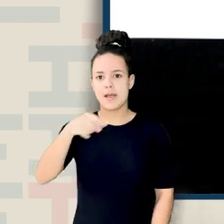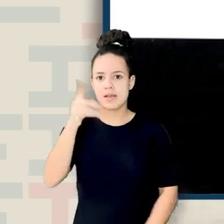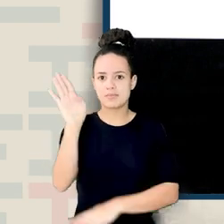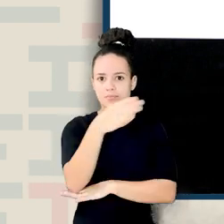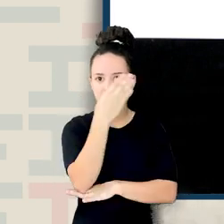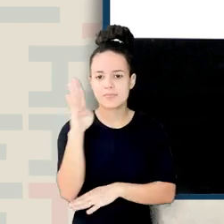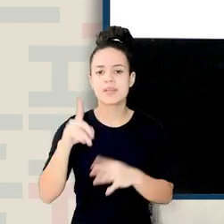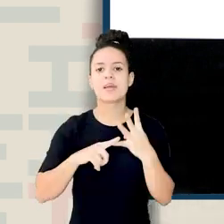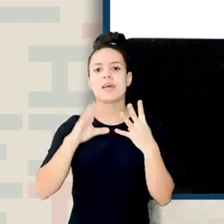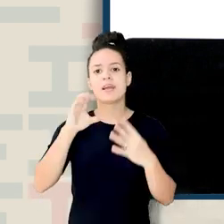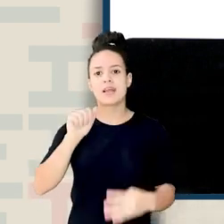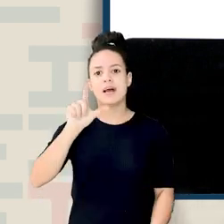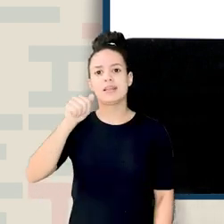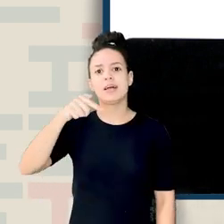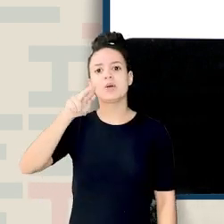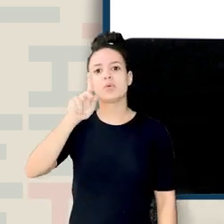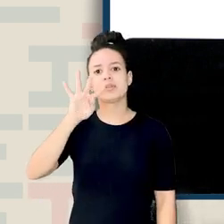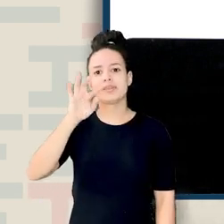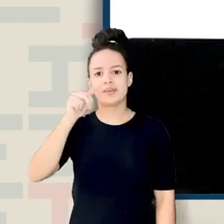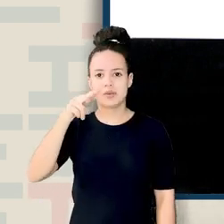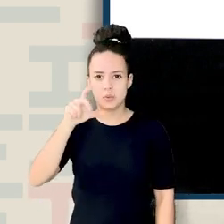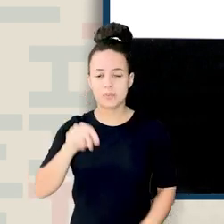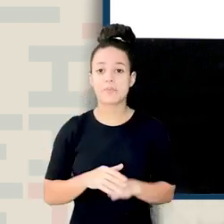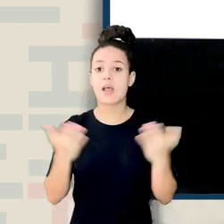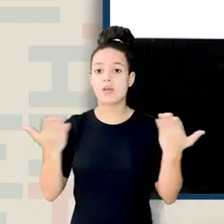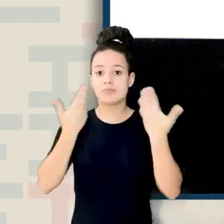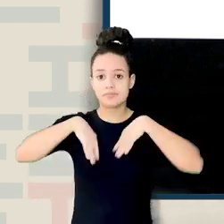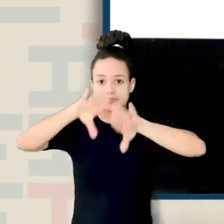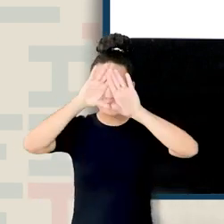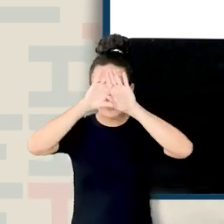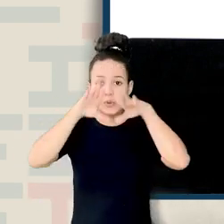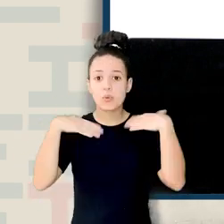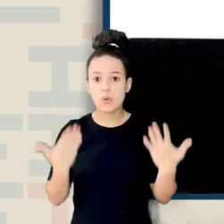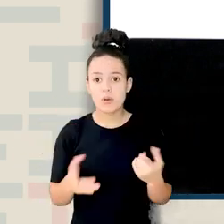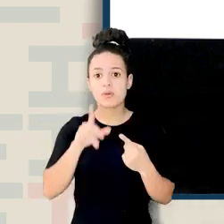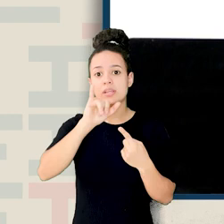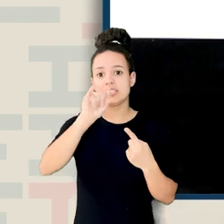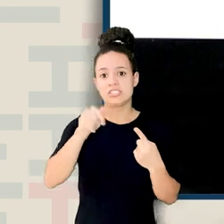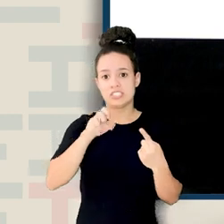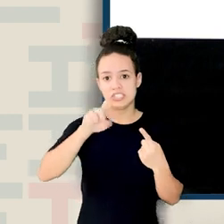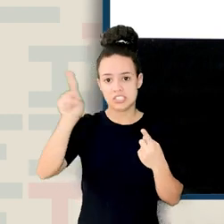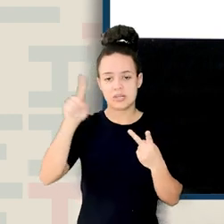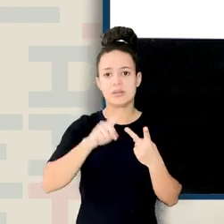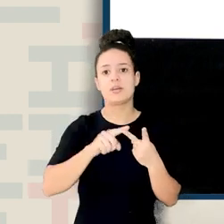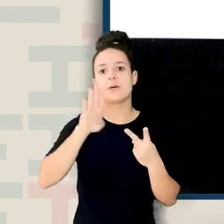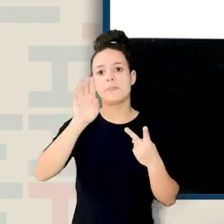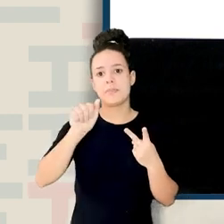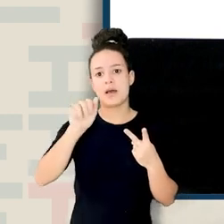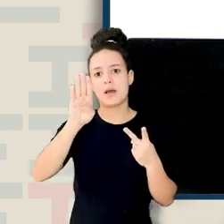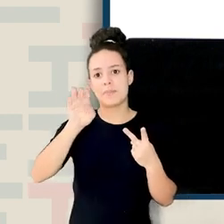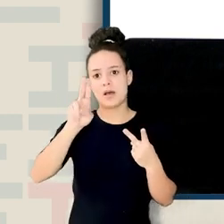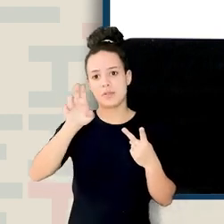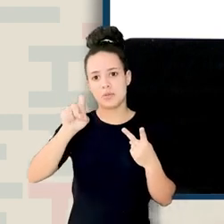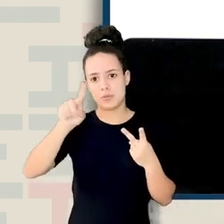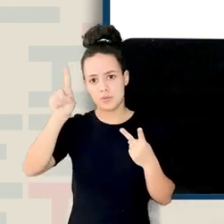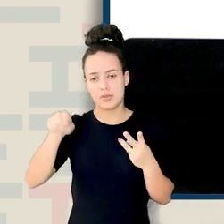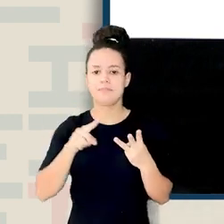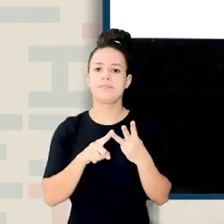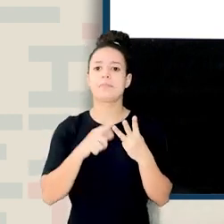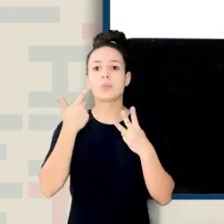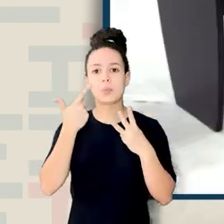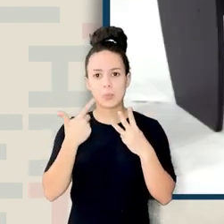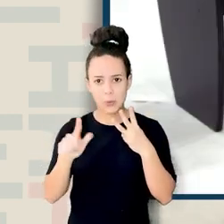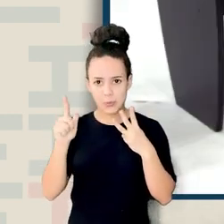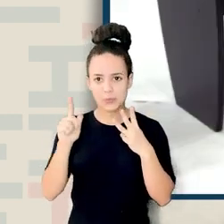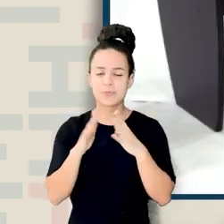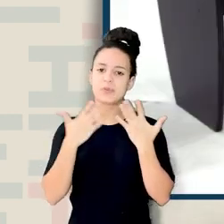calango-tango, toque aos orixás, ijexá, babalu, patacuri. Isso, então, é uma contribuição